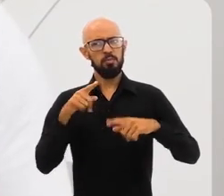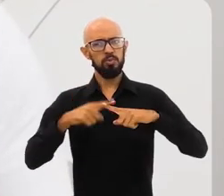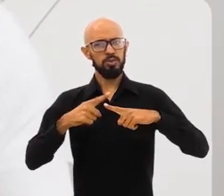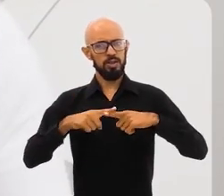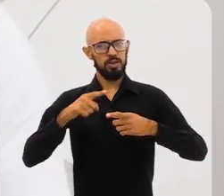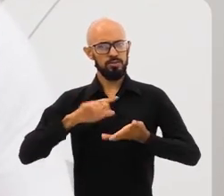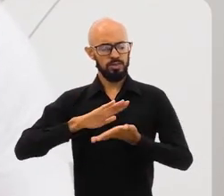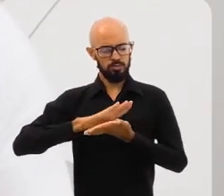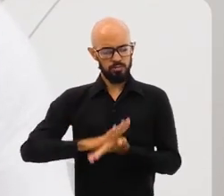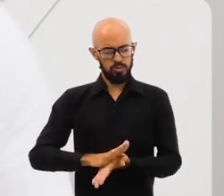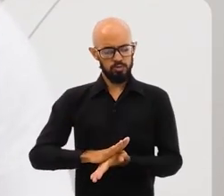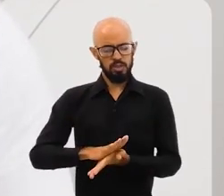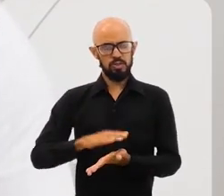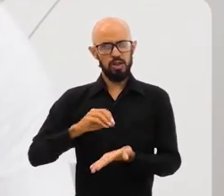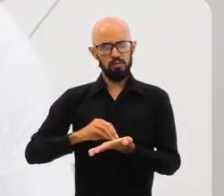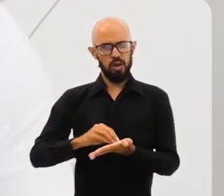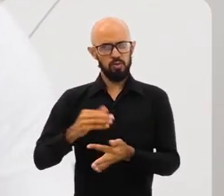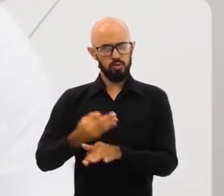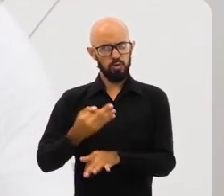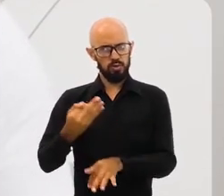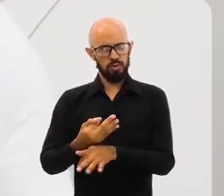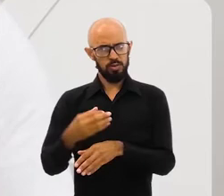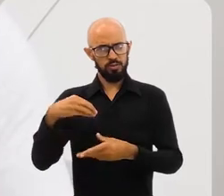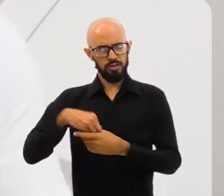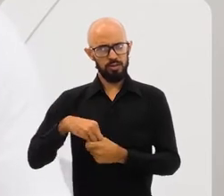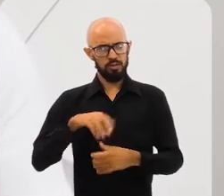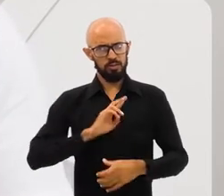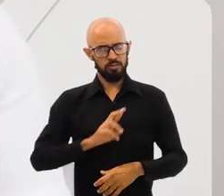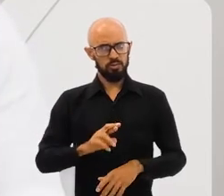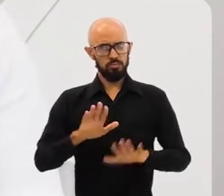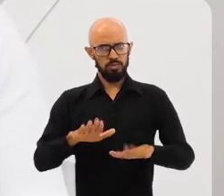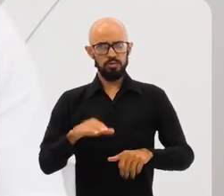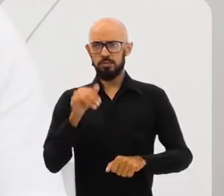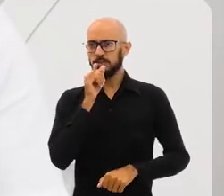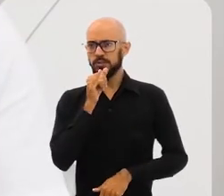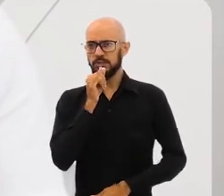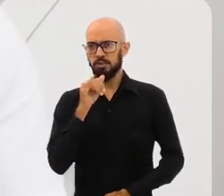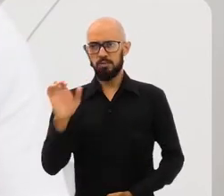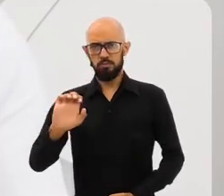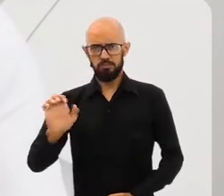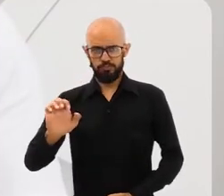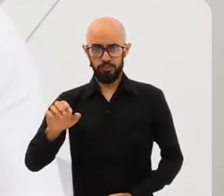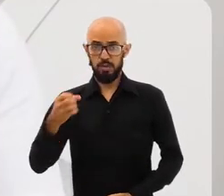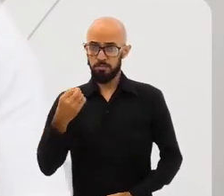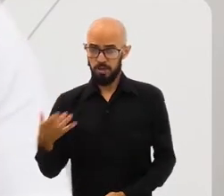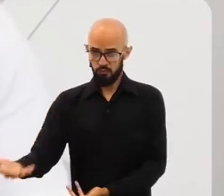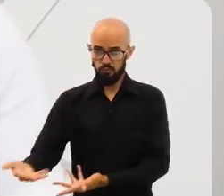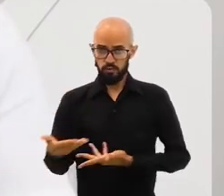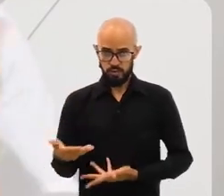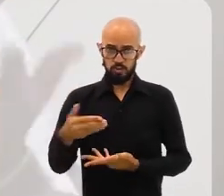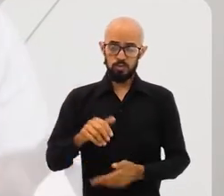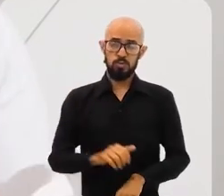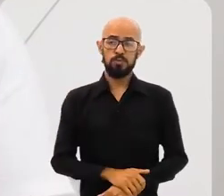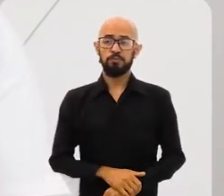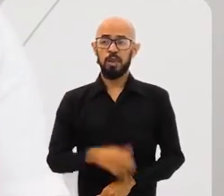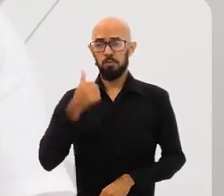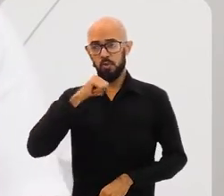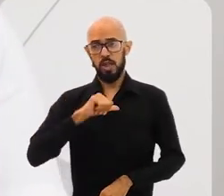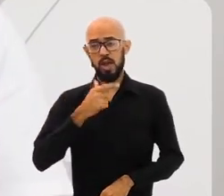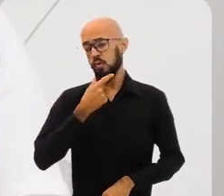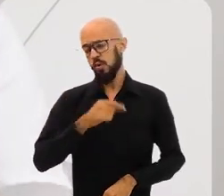trazendo os preconceitos e intolerância para dentro das suas religiões e não acontece o homossexual é bem-vindo e a